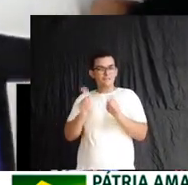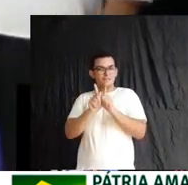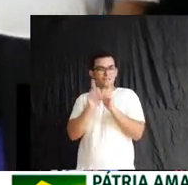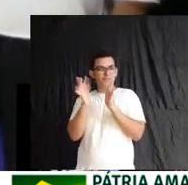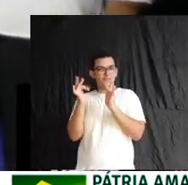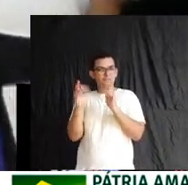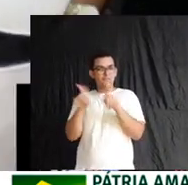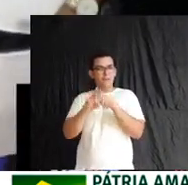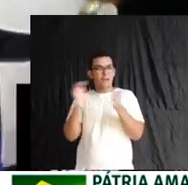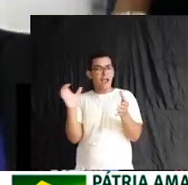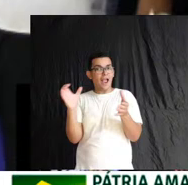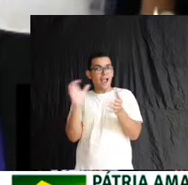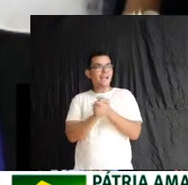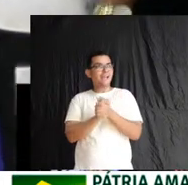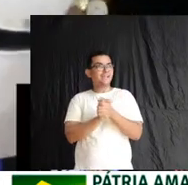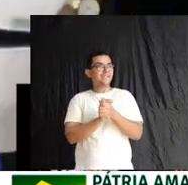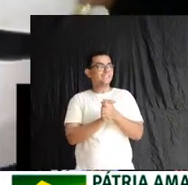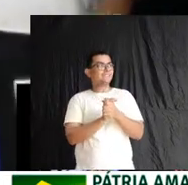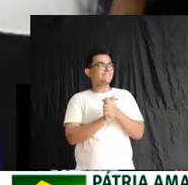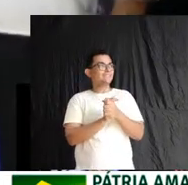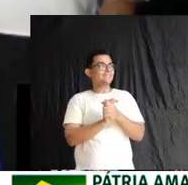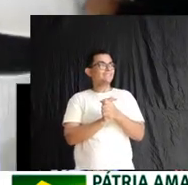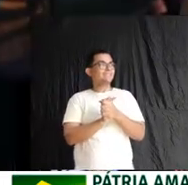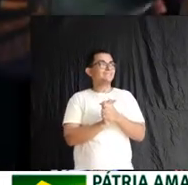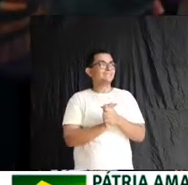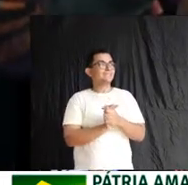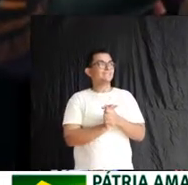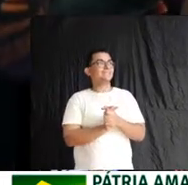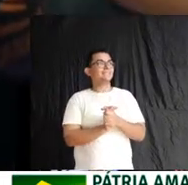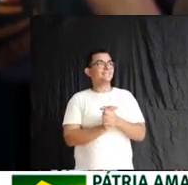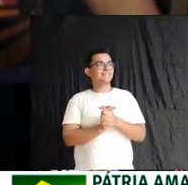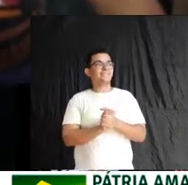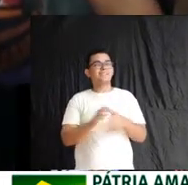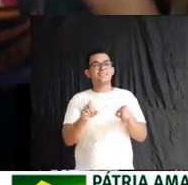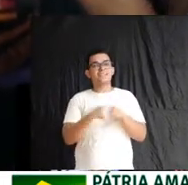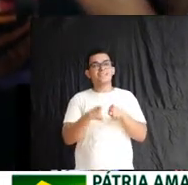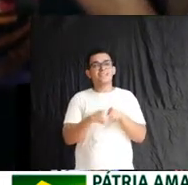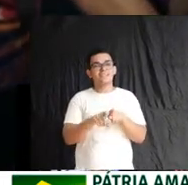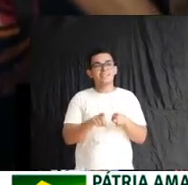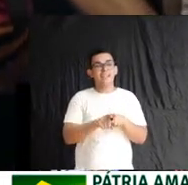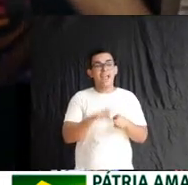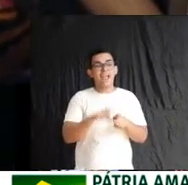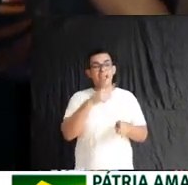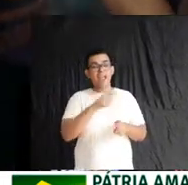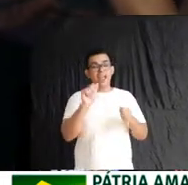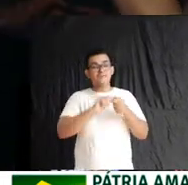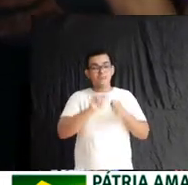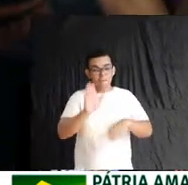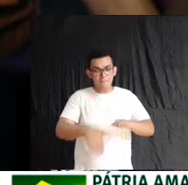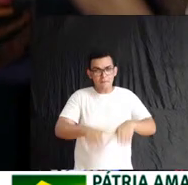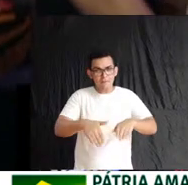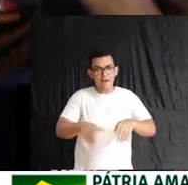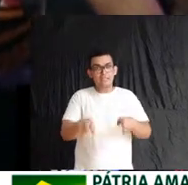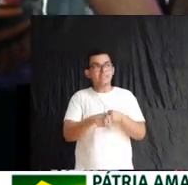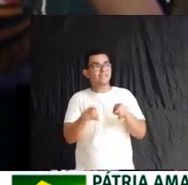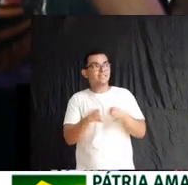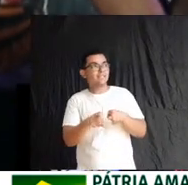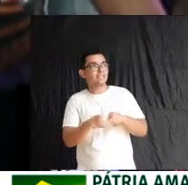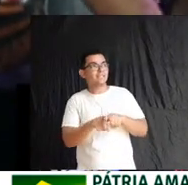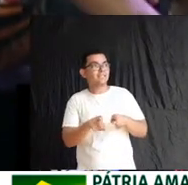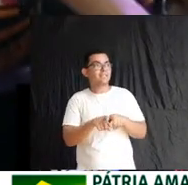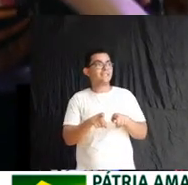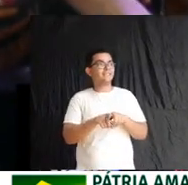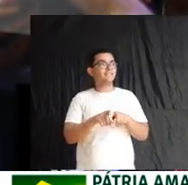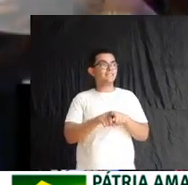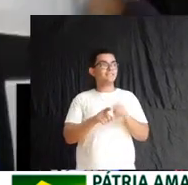meu marido... Câmera, foca nele meu lá, câmera. Tudo, né? Aqui, meu carronzeiro. Gente, eu estou garantindo o meu final de